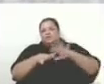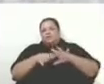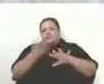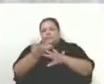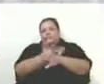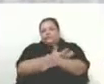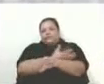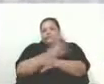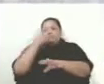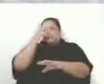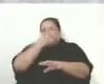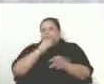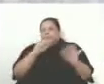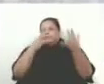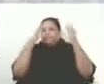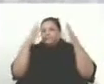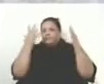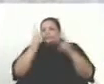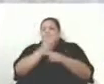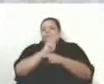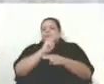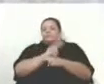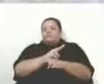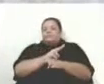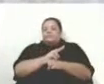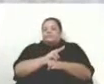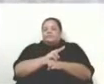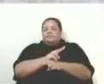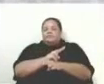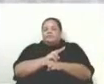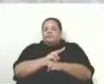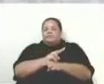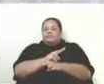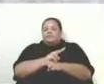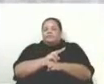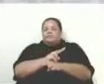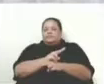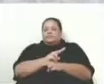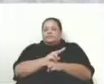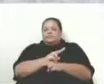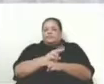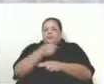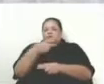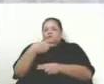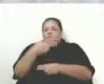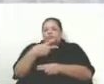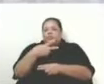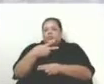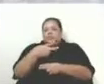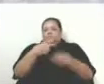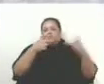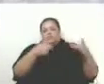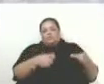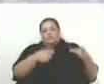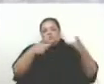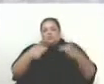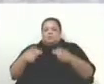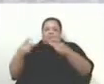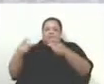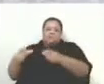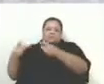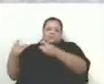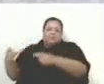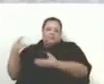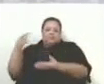linda, preservada, que ocupa praticamente 12 quarteirões ou mais do nosso centro da